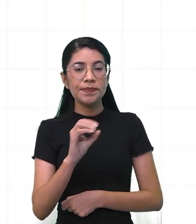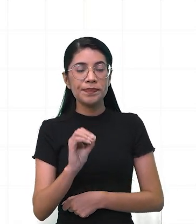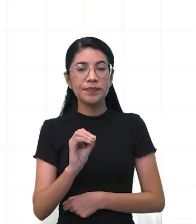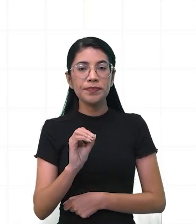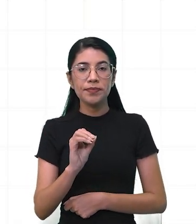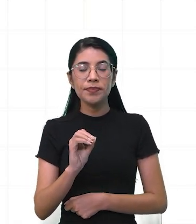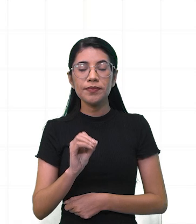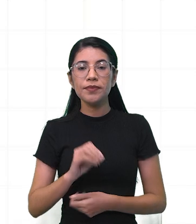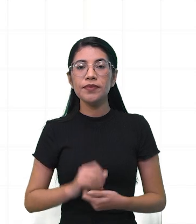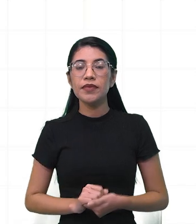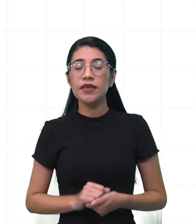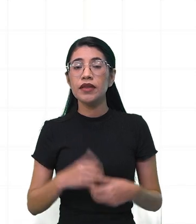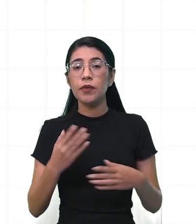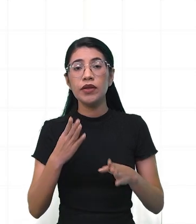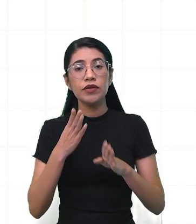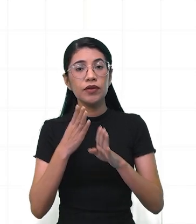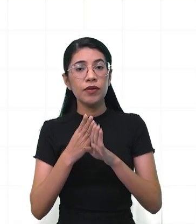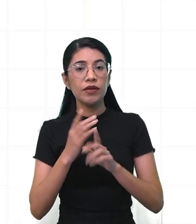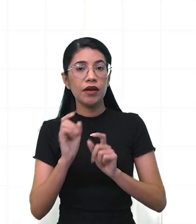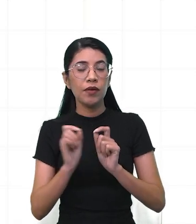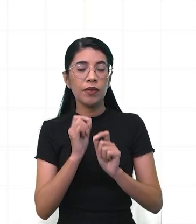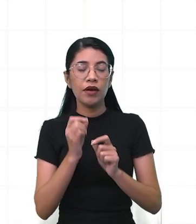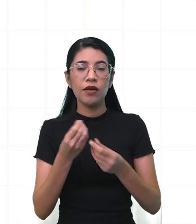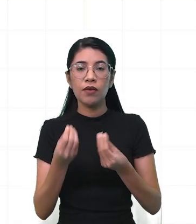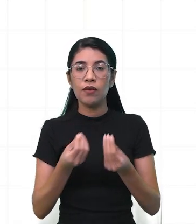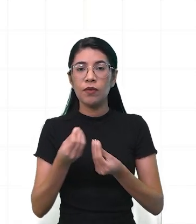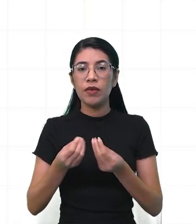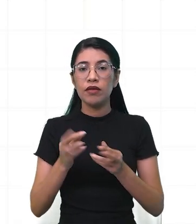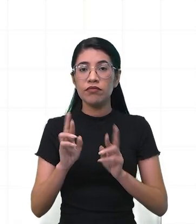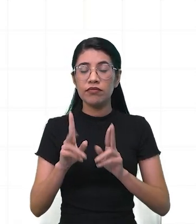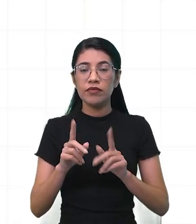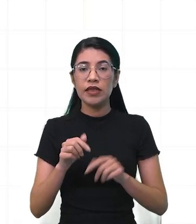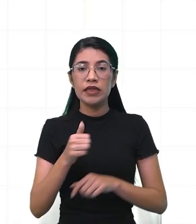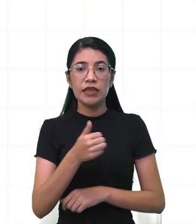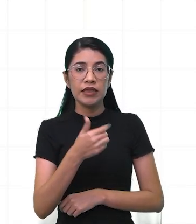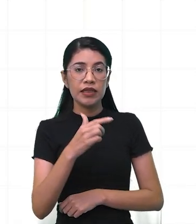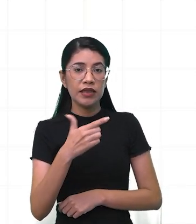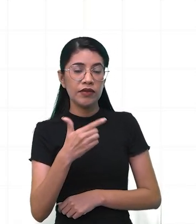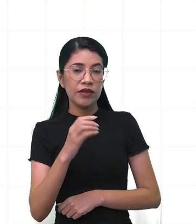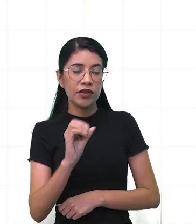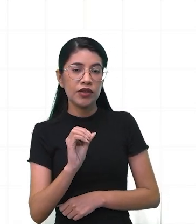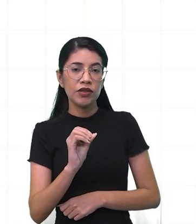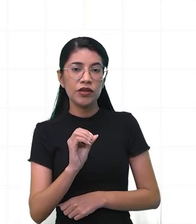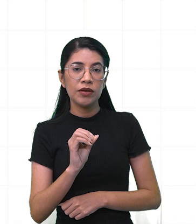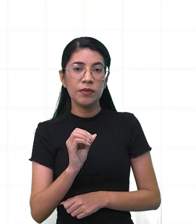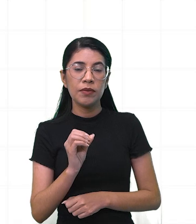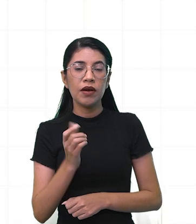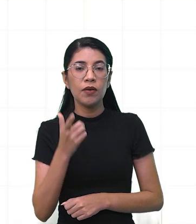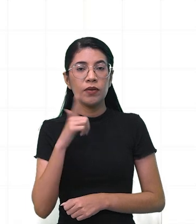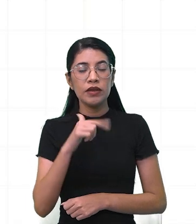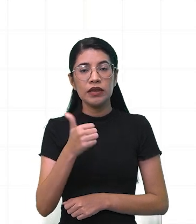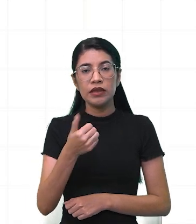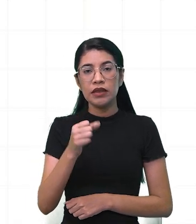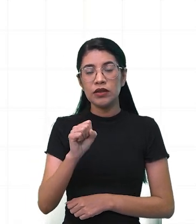Então o que eu vou fazer? Eu vou encontrar a diferença. Se eu já tenho 120 aqui, para 180,